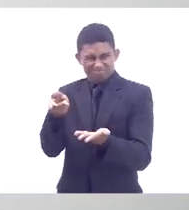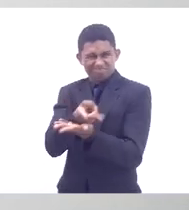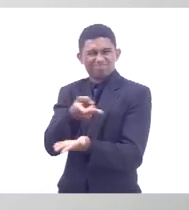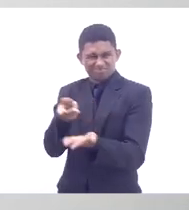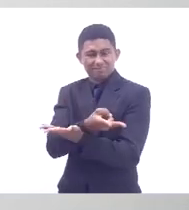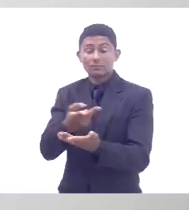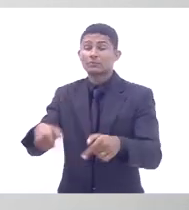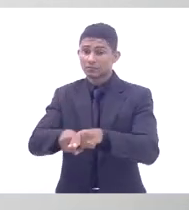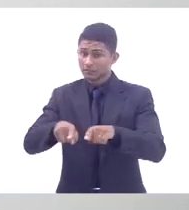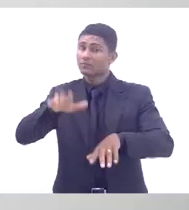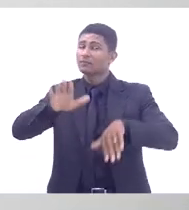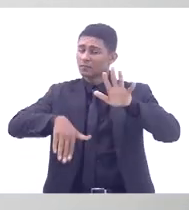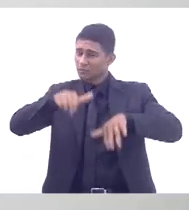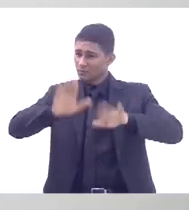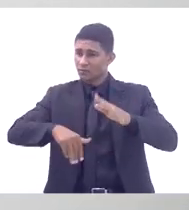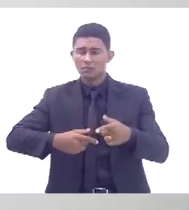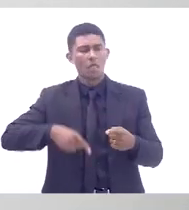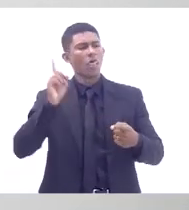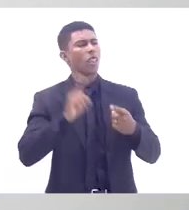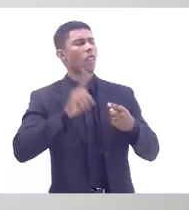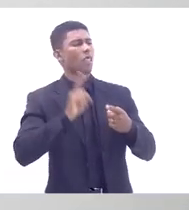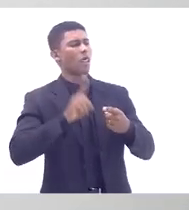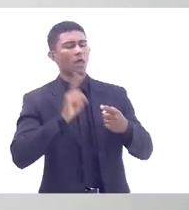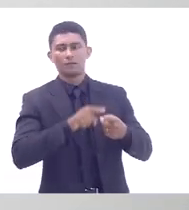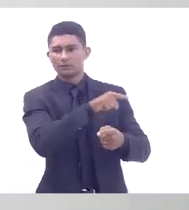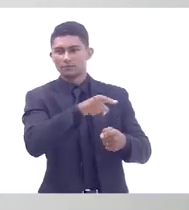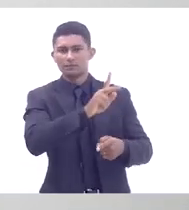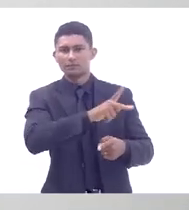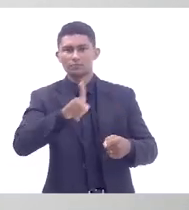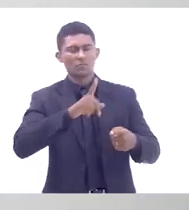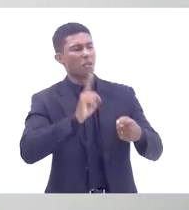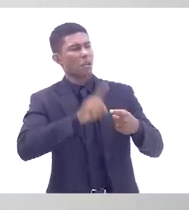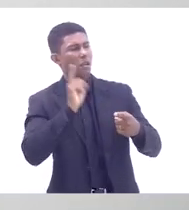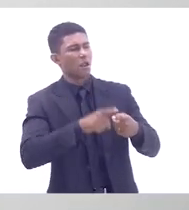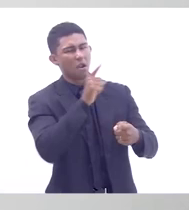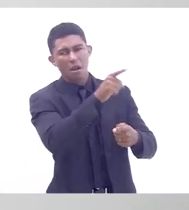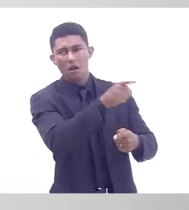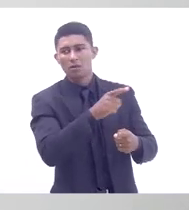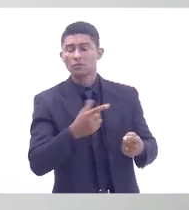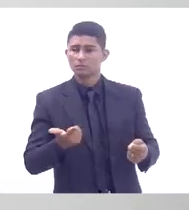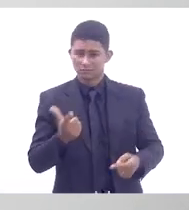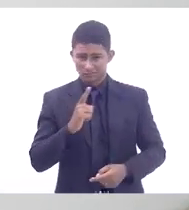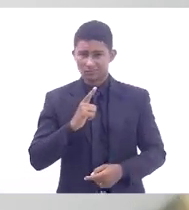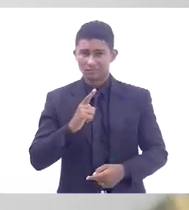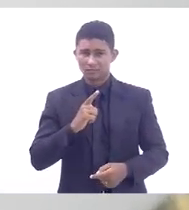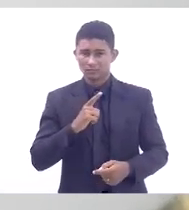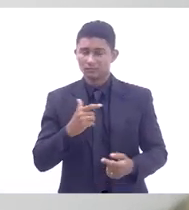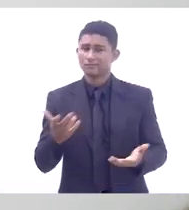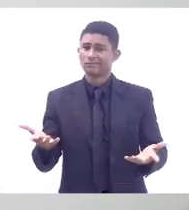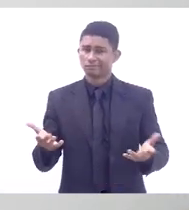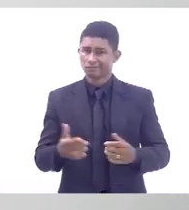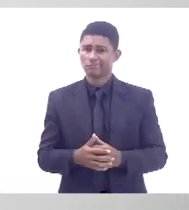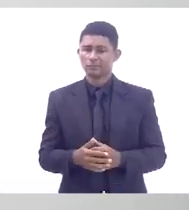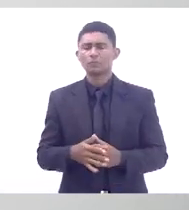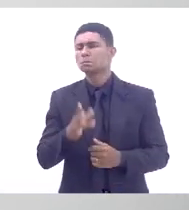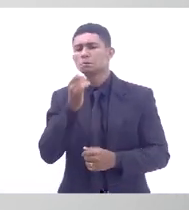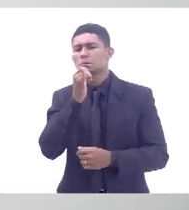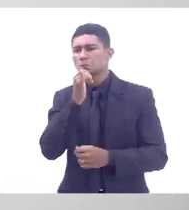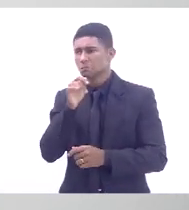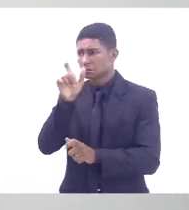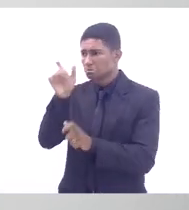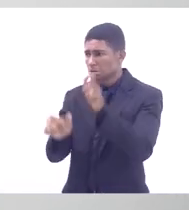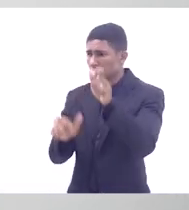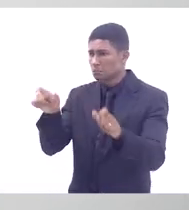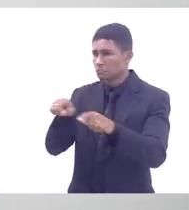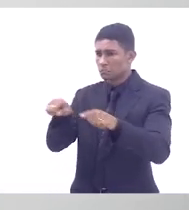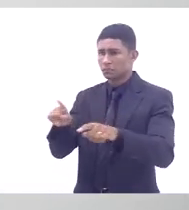com ameaças principalmente a categoria docente é preocupante quando gestores